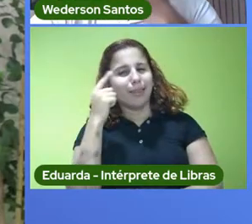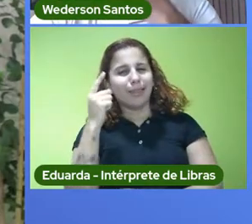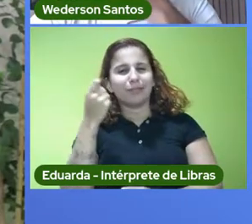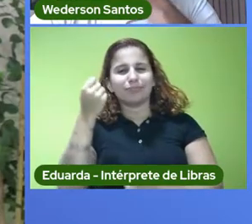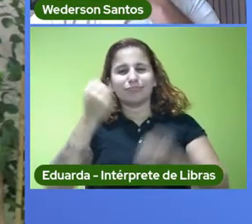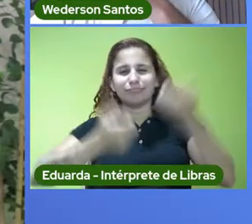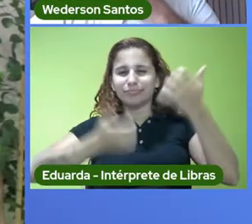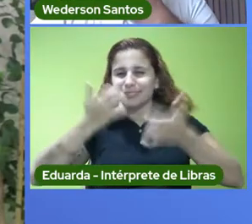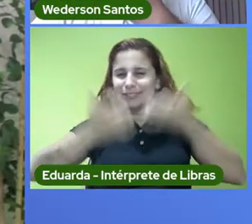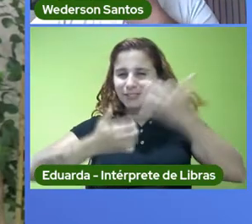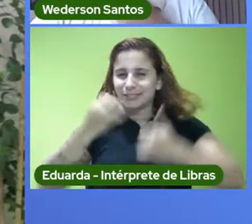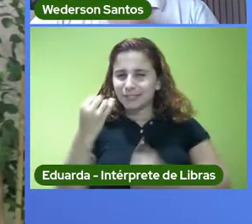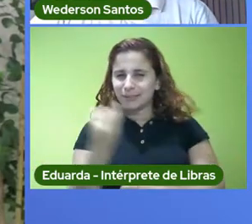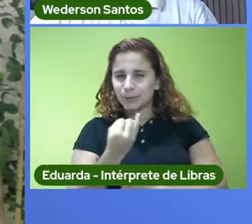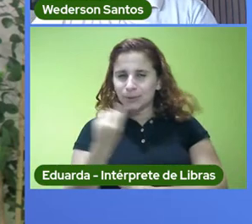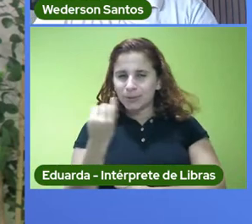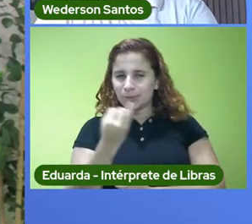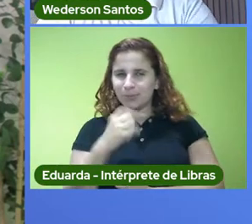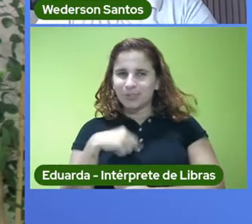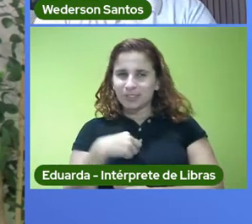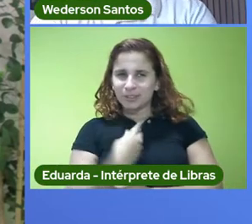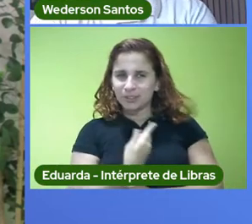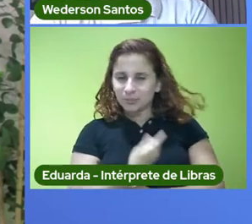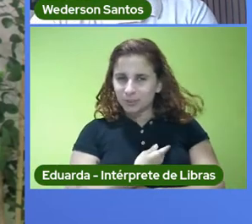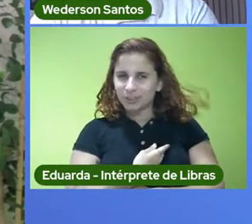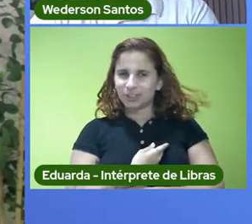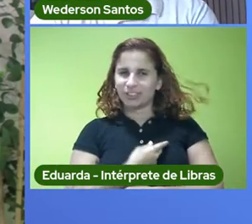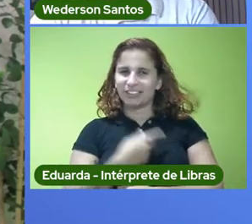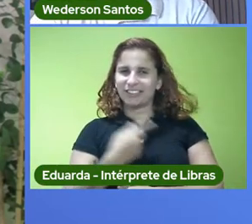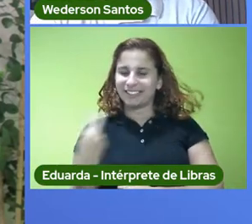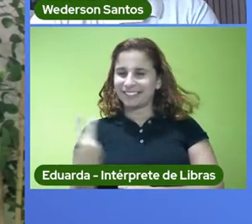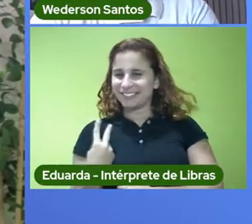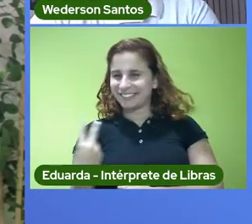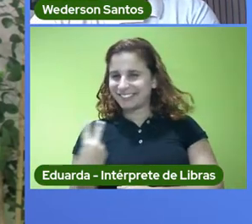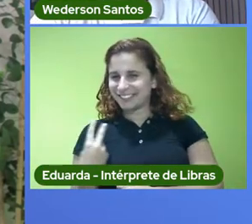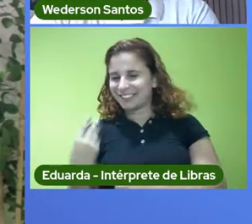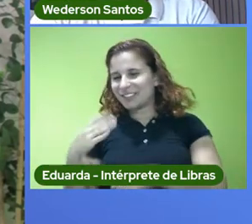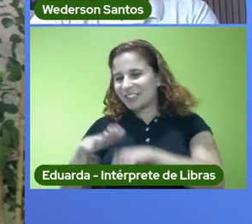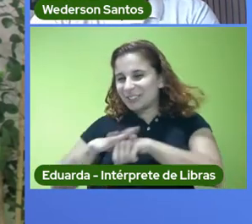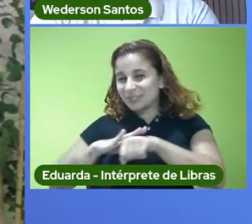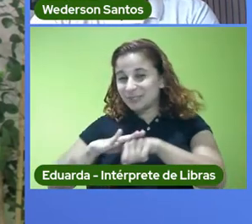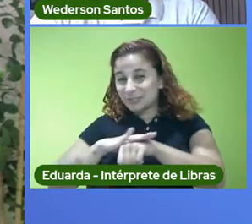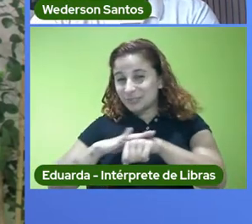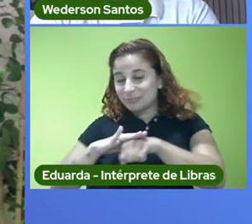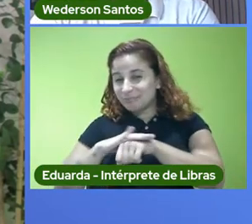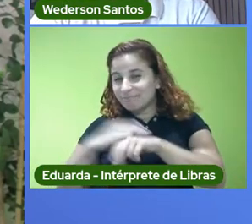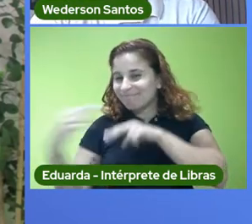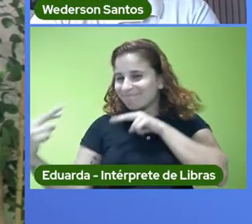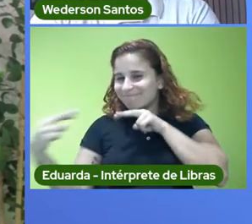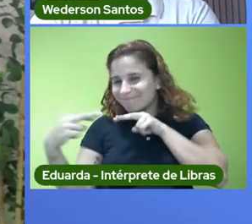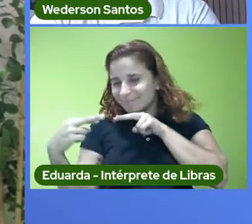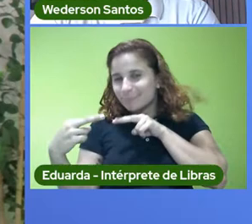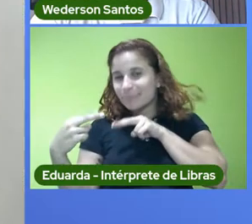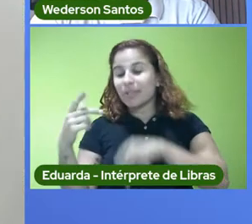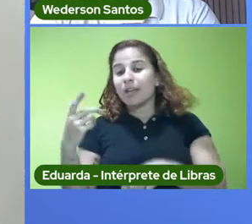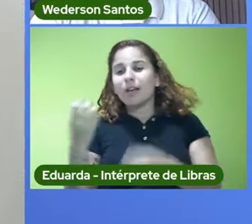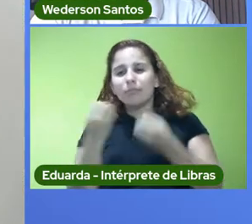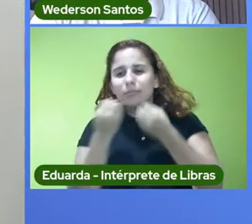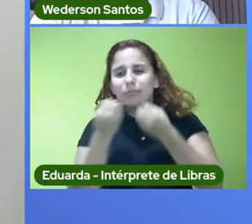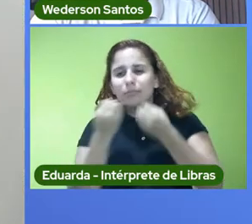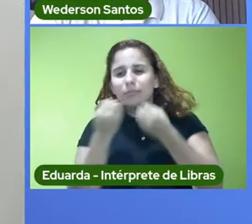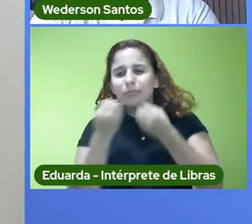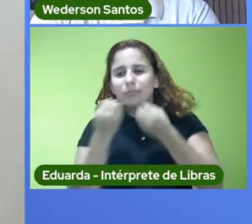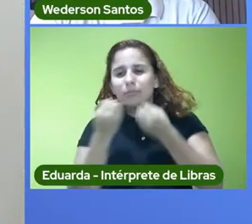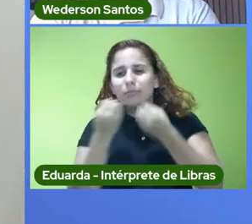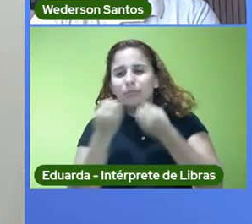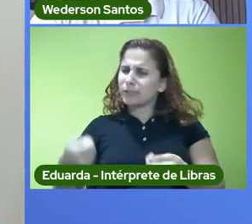para a gente, né? A gente aqui trocando olhares aqui, né, na área, e pensando, dá muita energia, né, para que a gente continue tocando